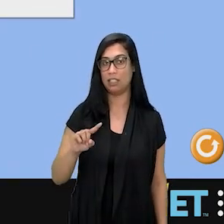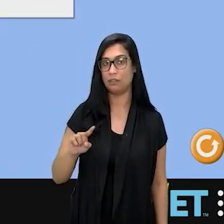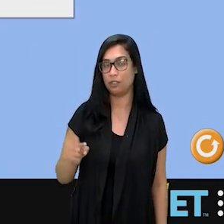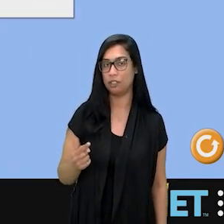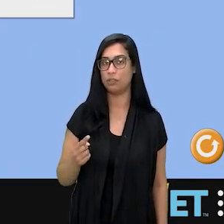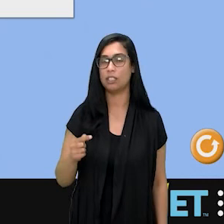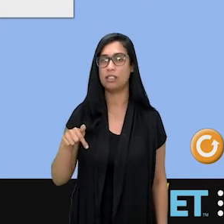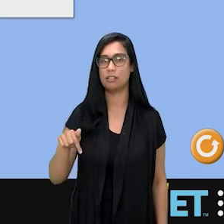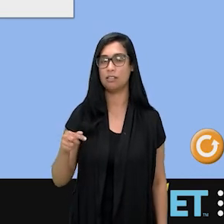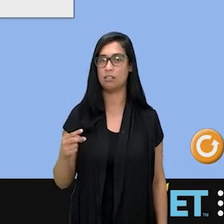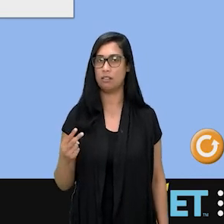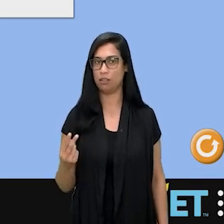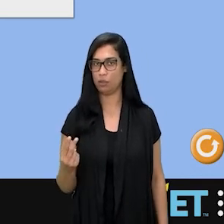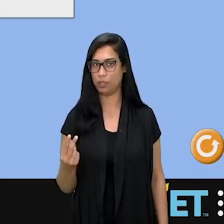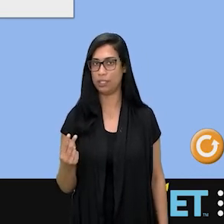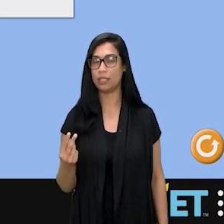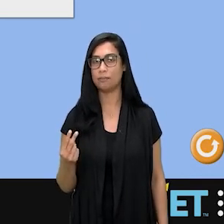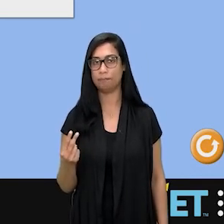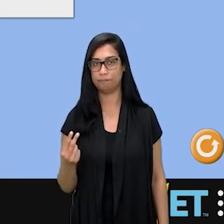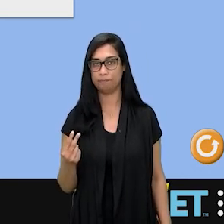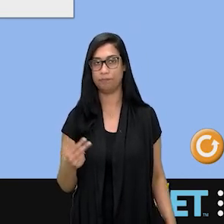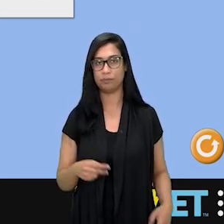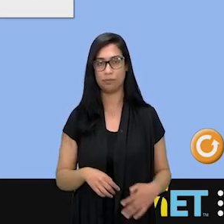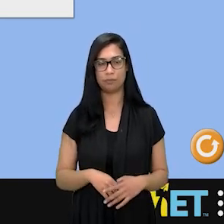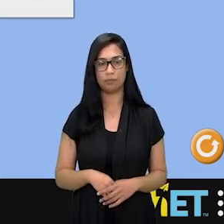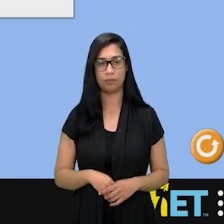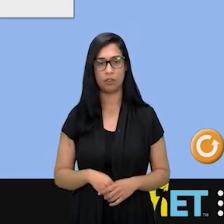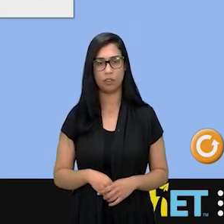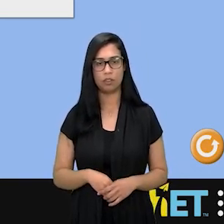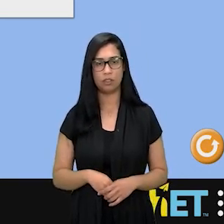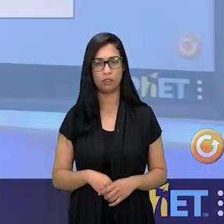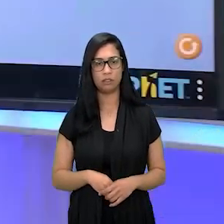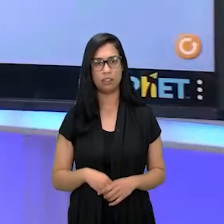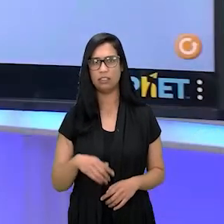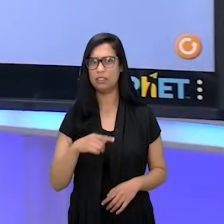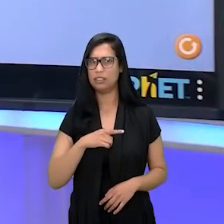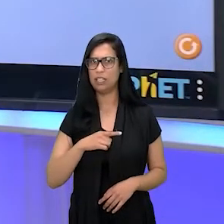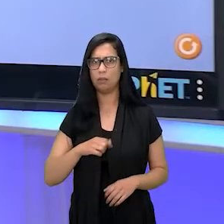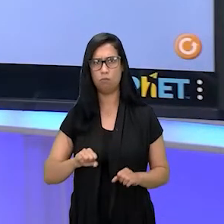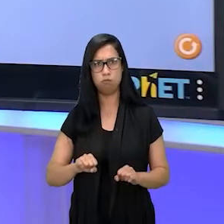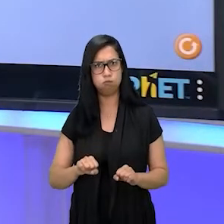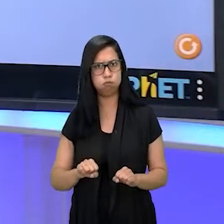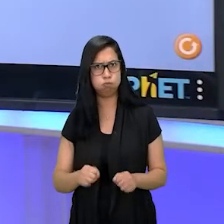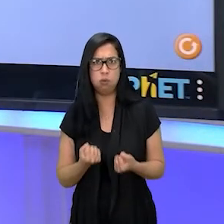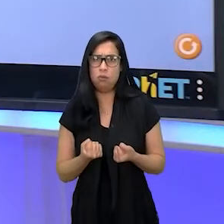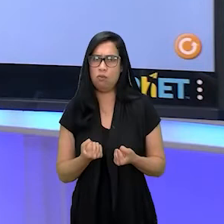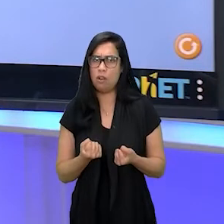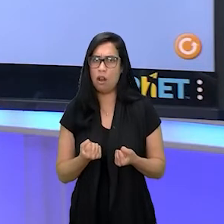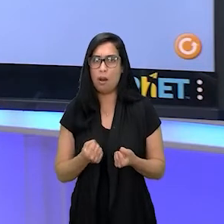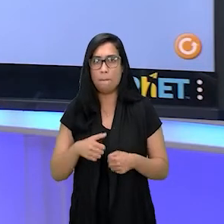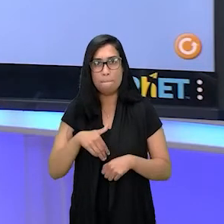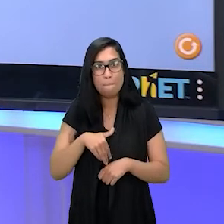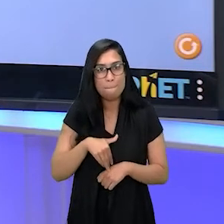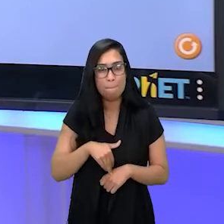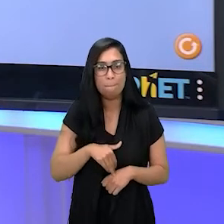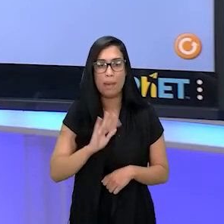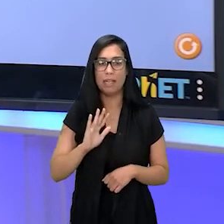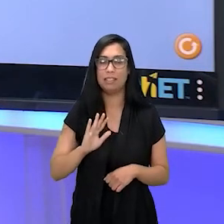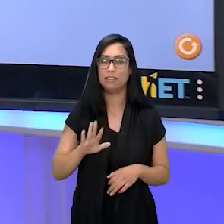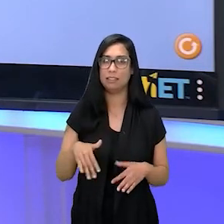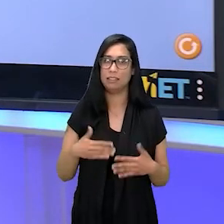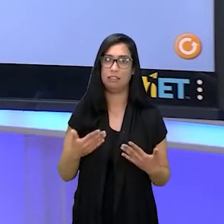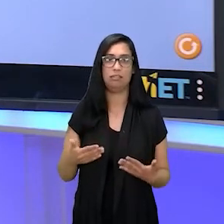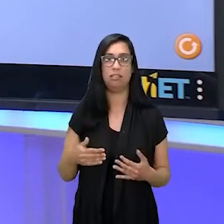10,72. Então, quanto maior a resistência, mais energia ele precisa. Então, mais tensão vai para lá. Isso acontece